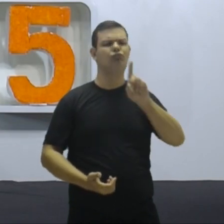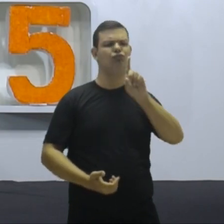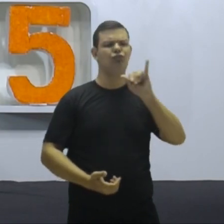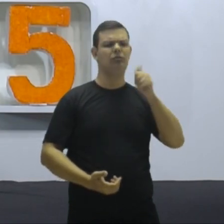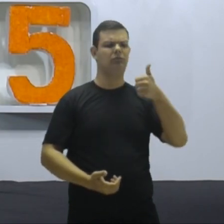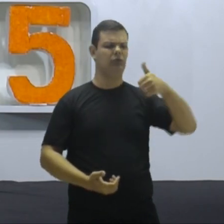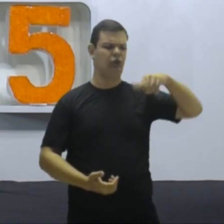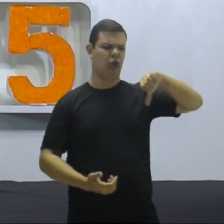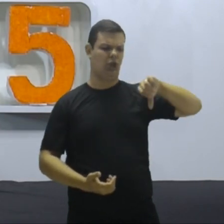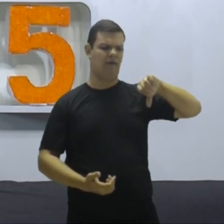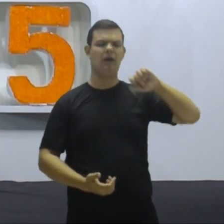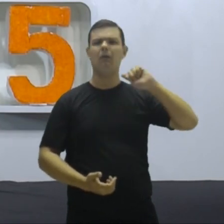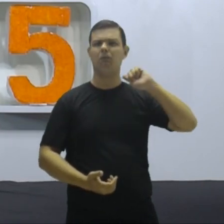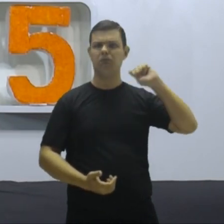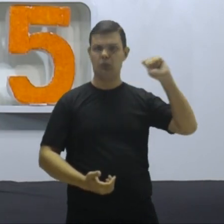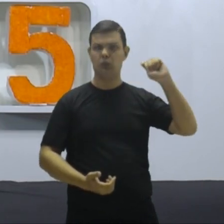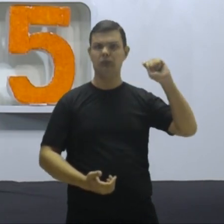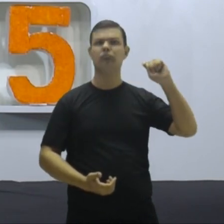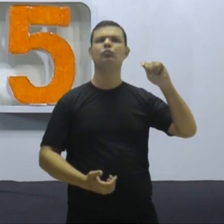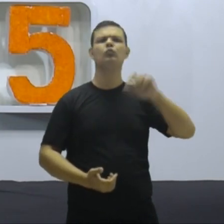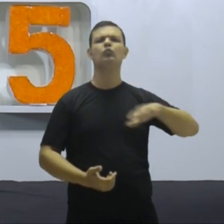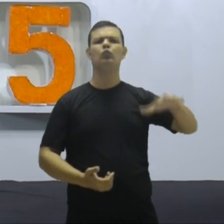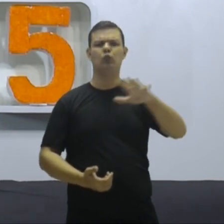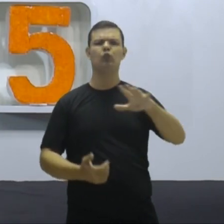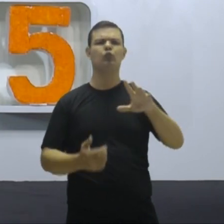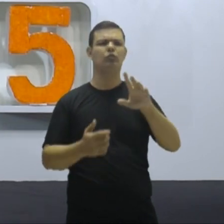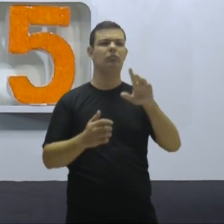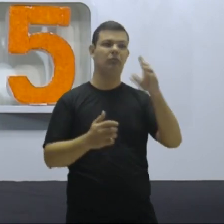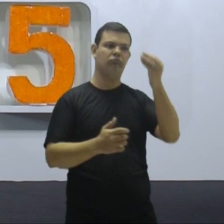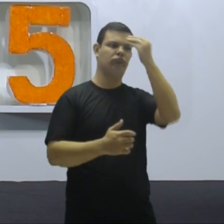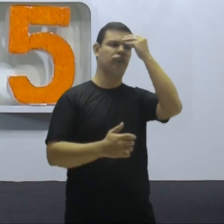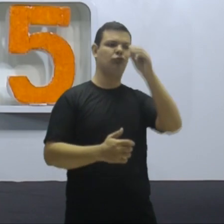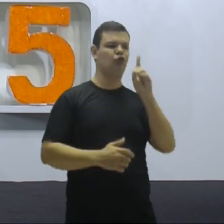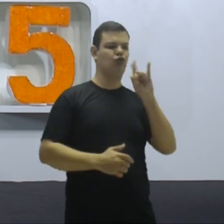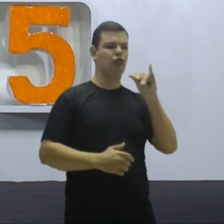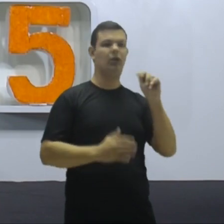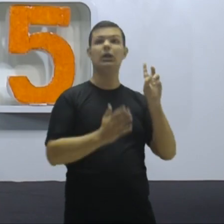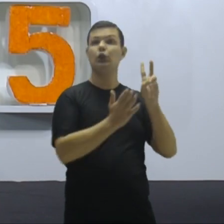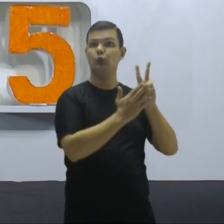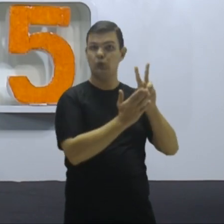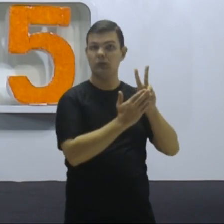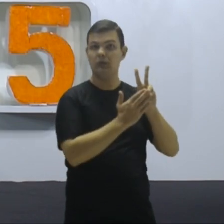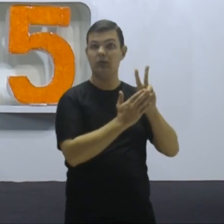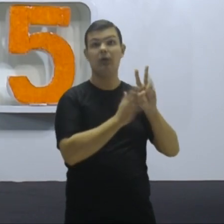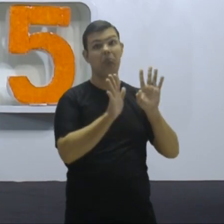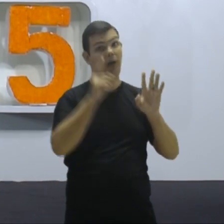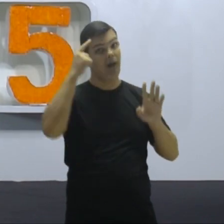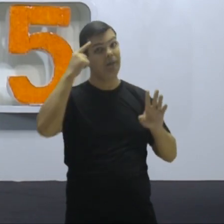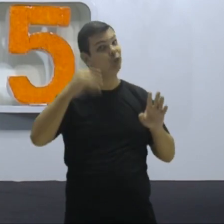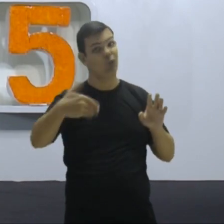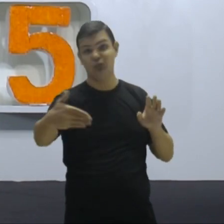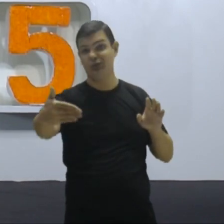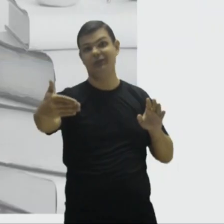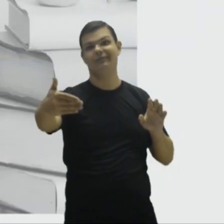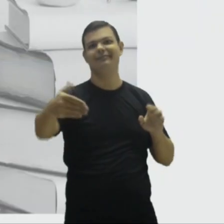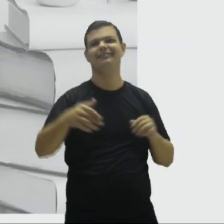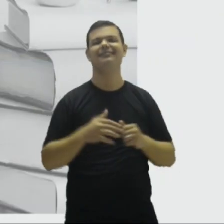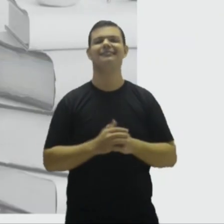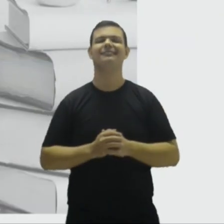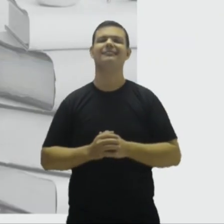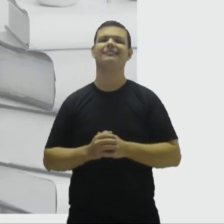19 seria uma data oficializada como o Dia do Índio. Mas só lembrando, o Dia do Índio é todo dia. Vamos